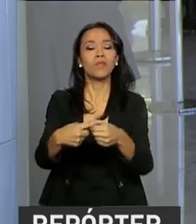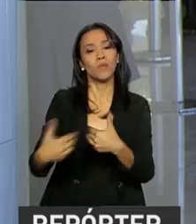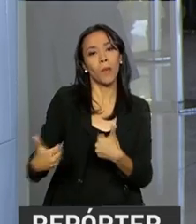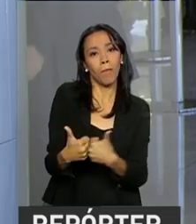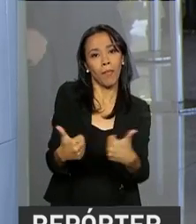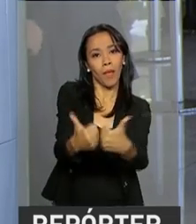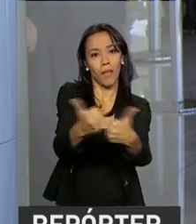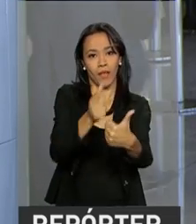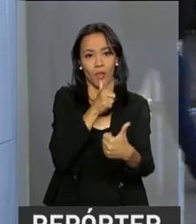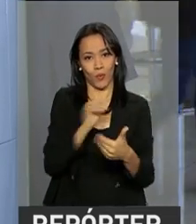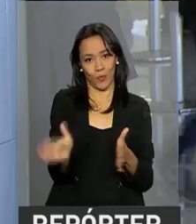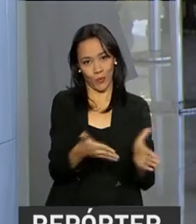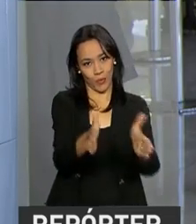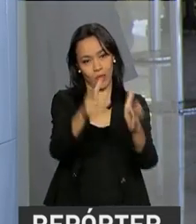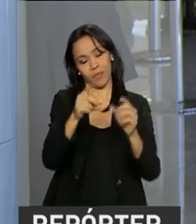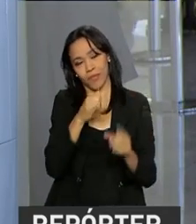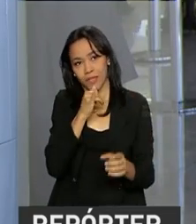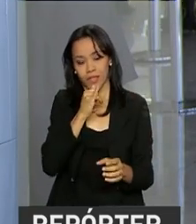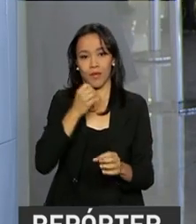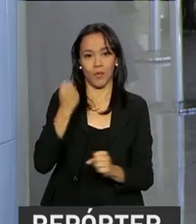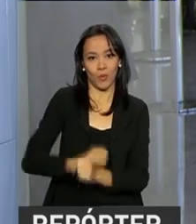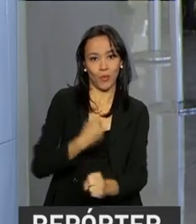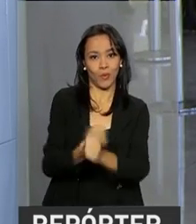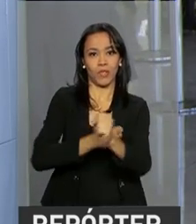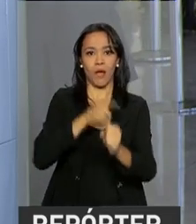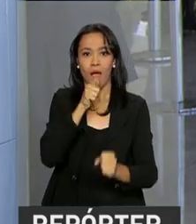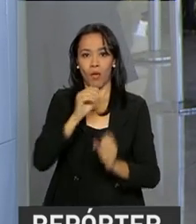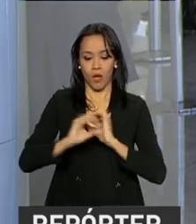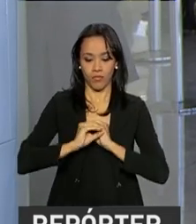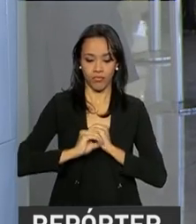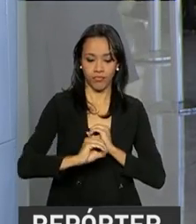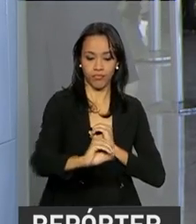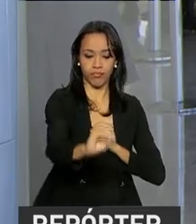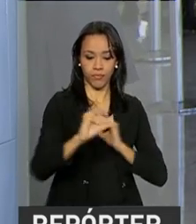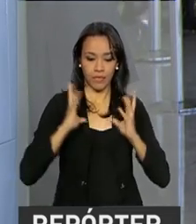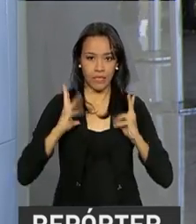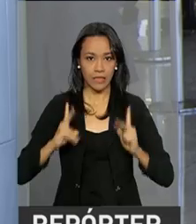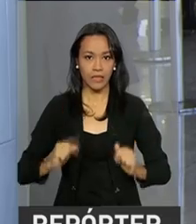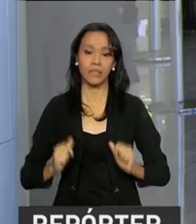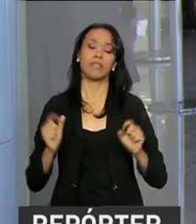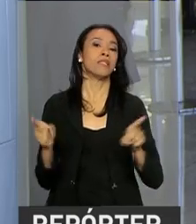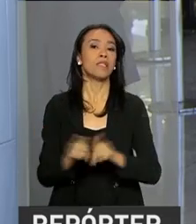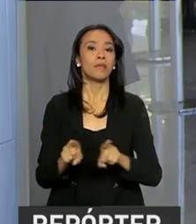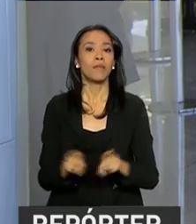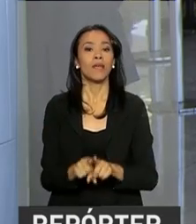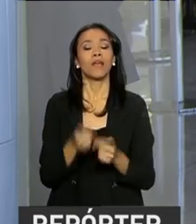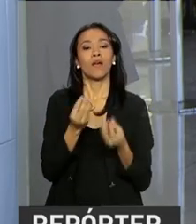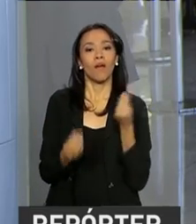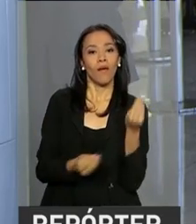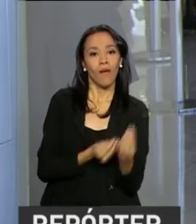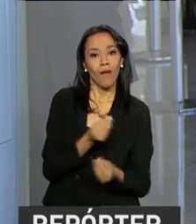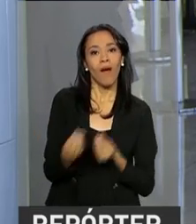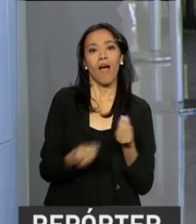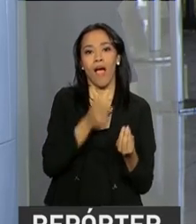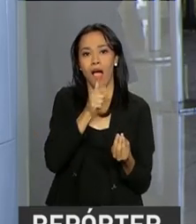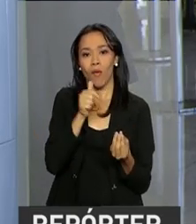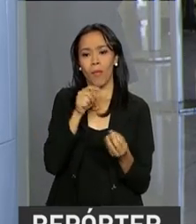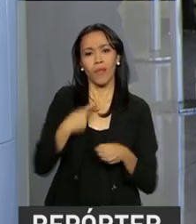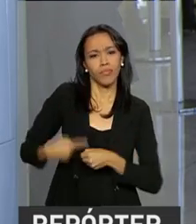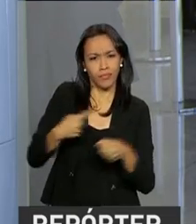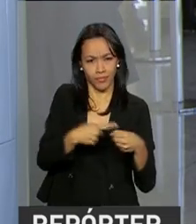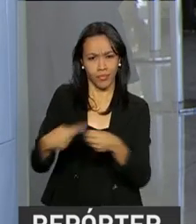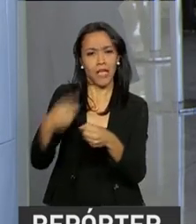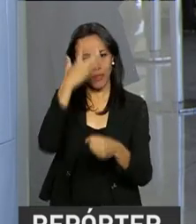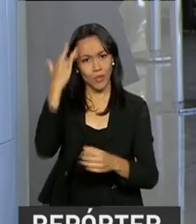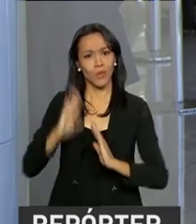exemplo, ações aí de saneamento básico, para melhorar as condições do saneamento básico, também melhorar as condições do abastecimento de água, e a